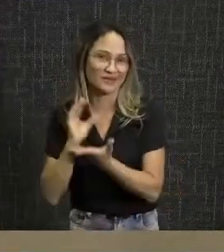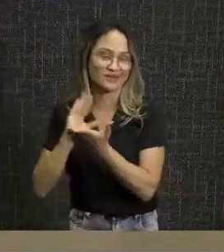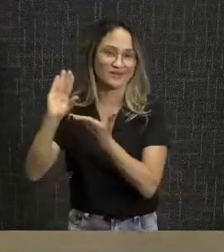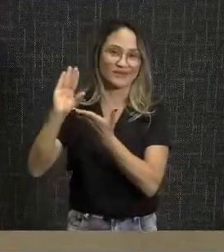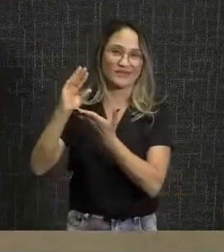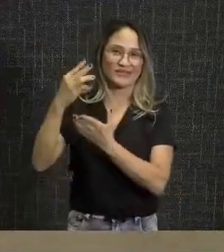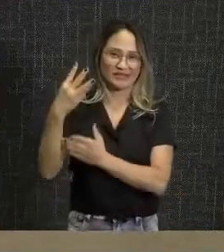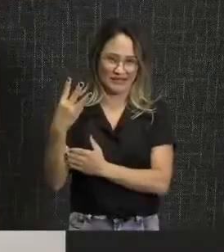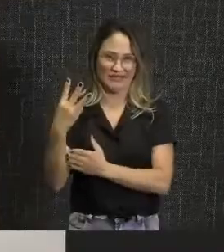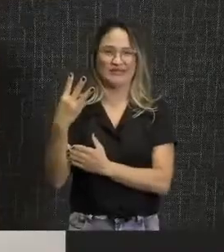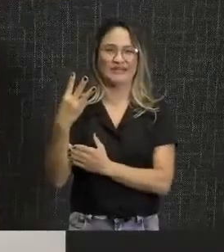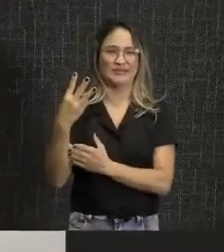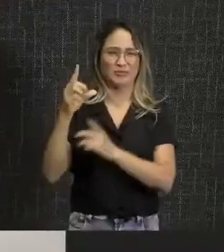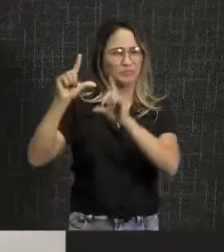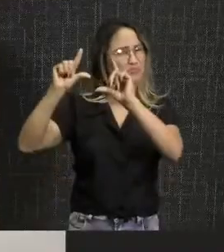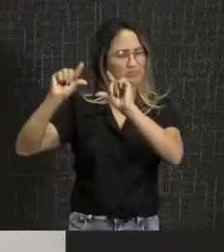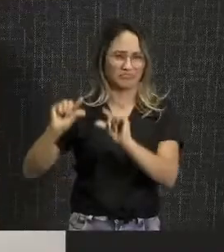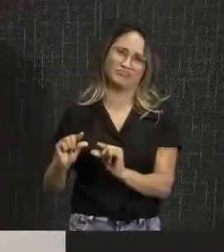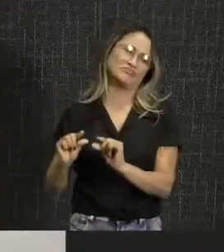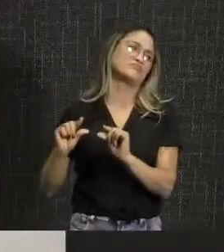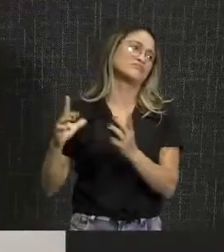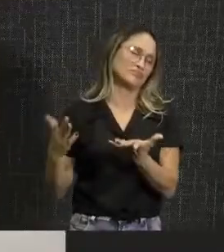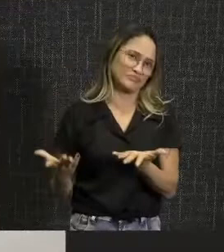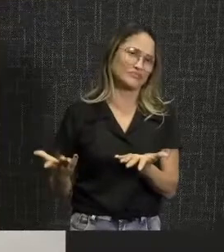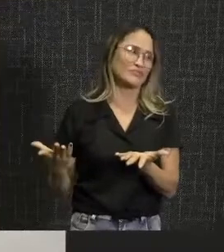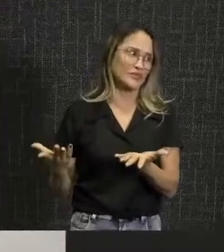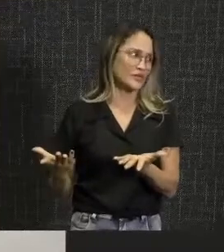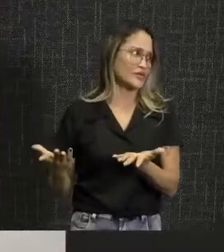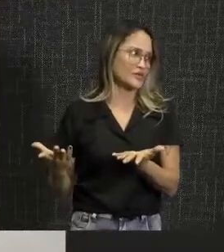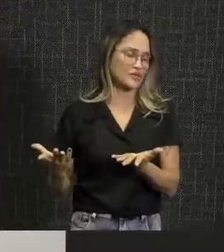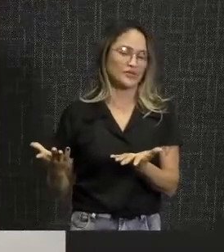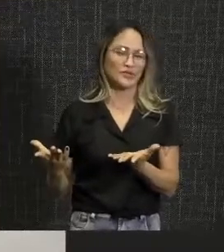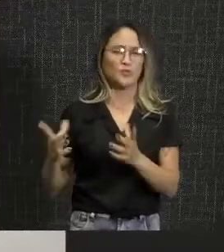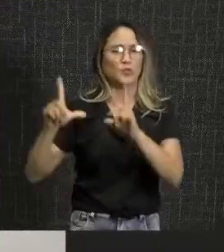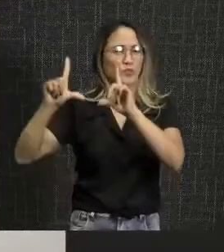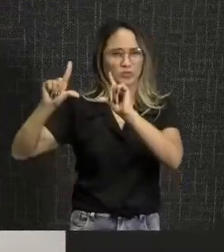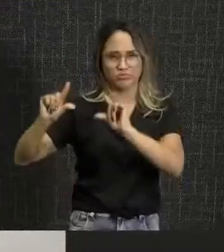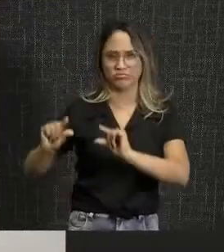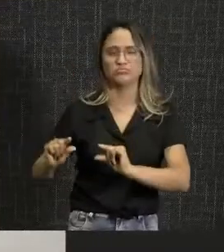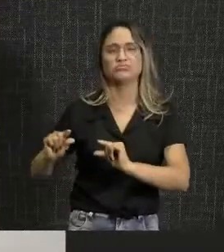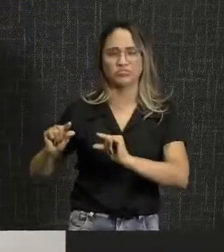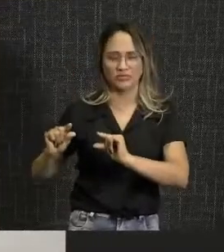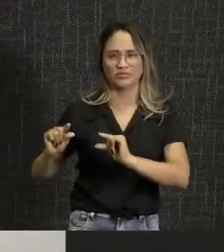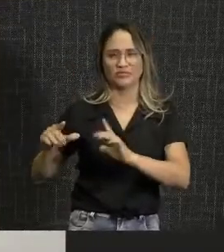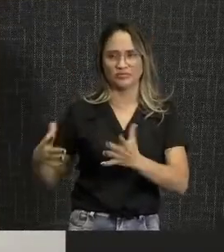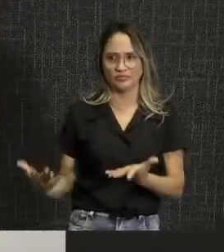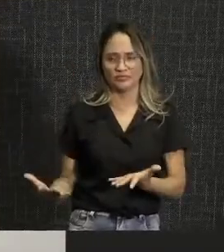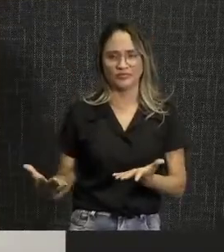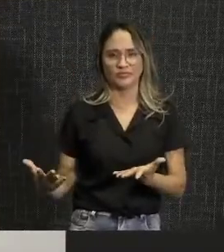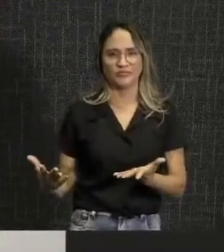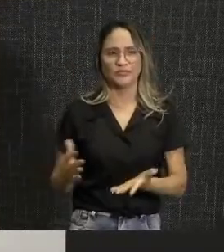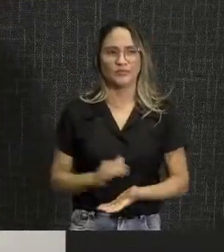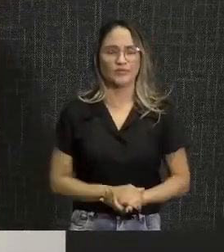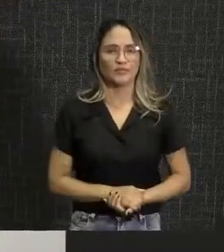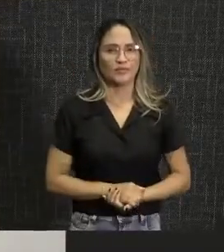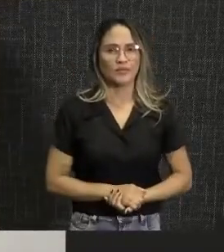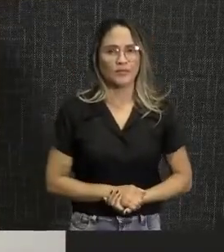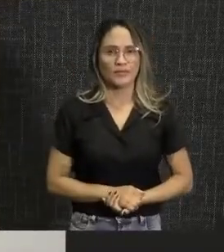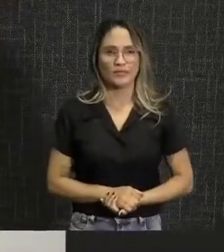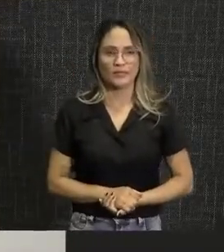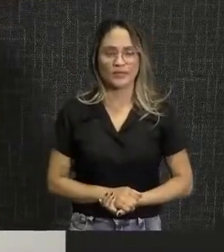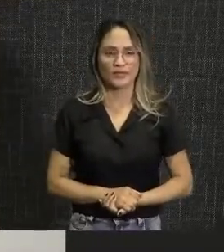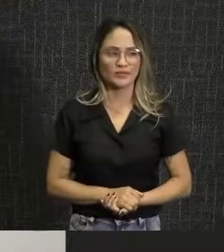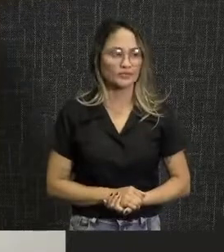é uma taxa bem baixa, relativamente bem baixa. Então,